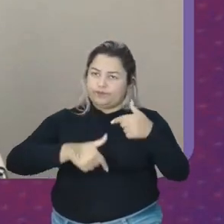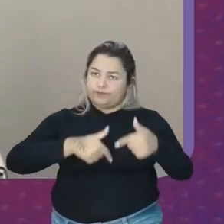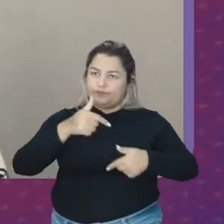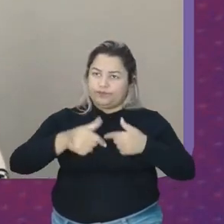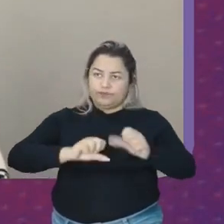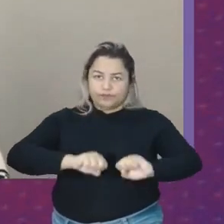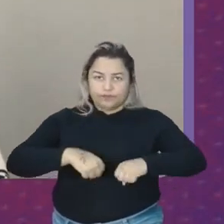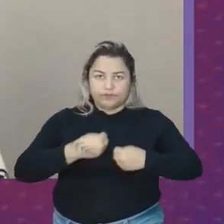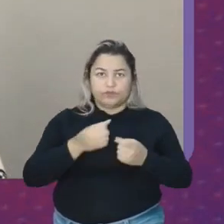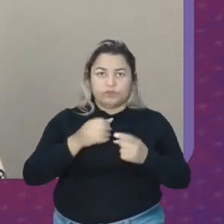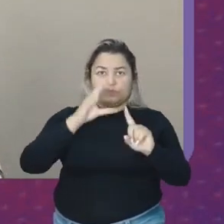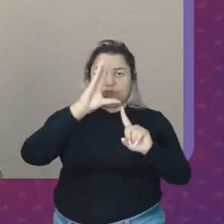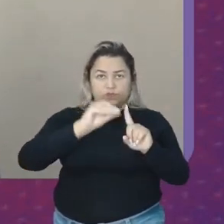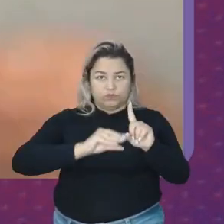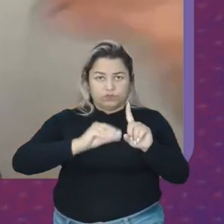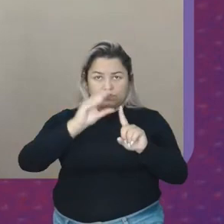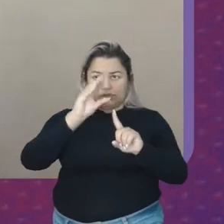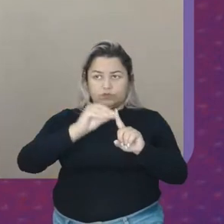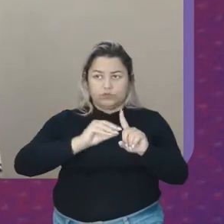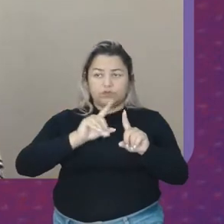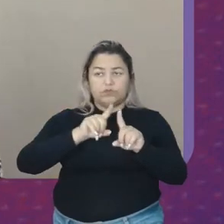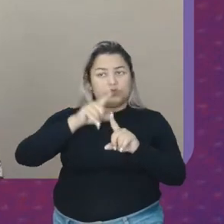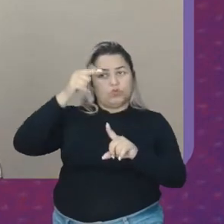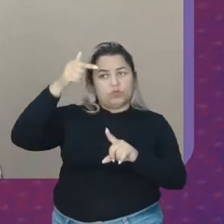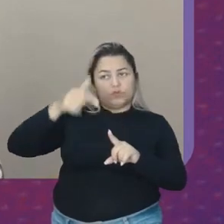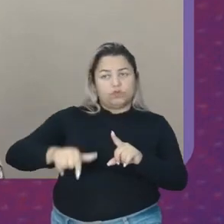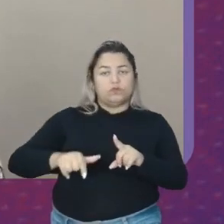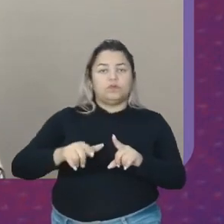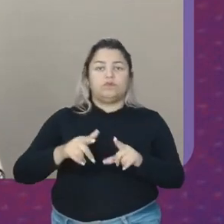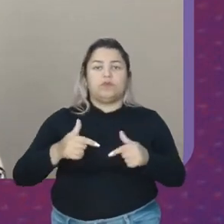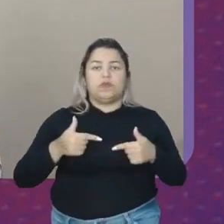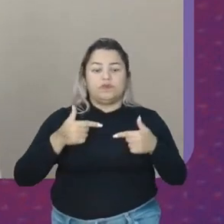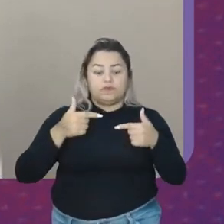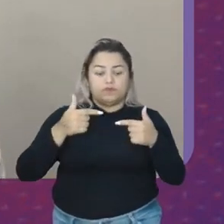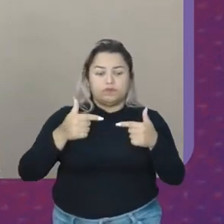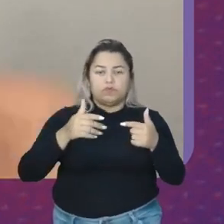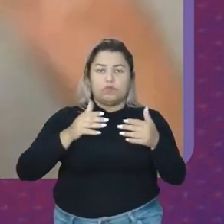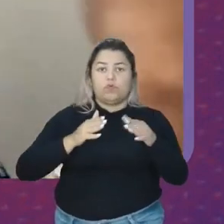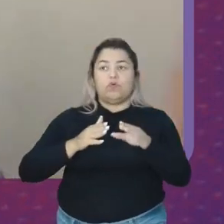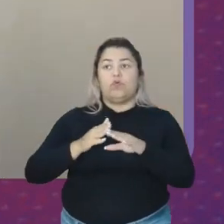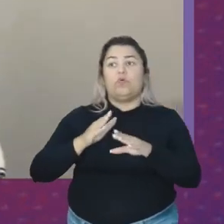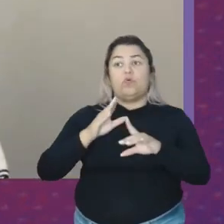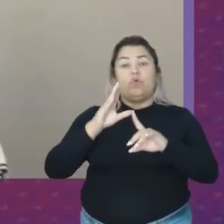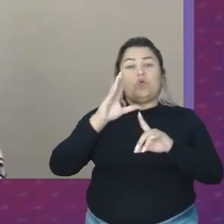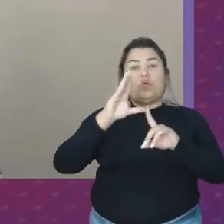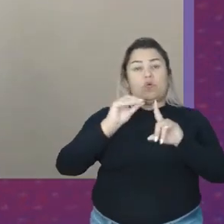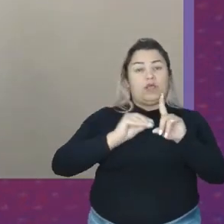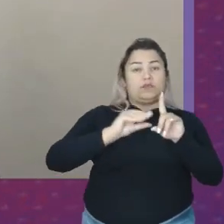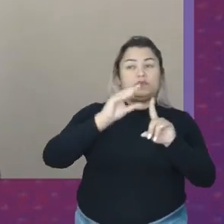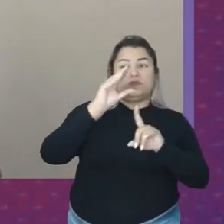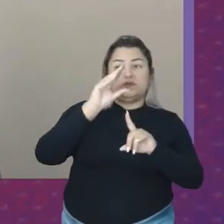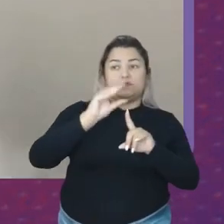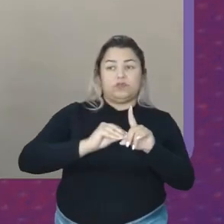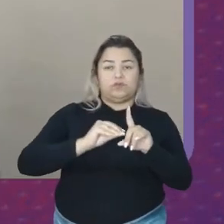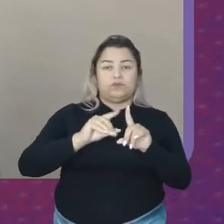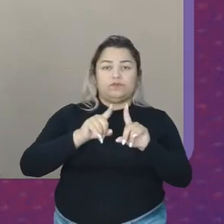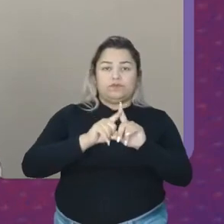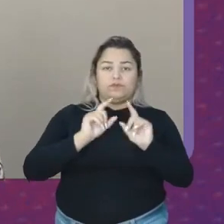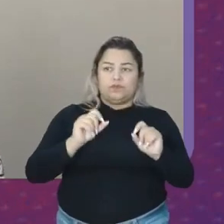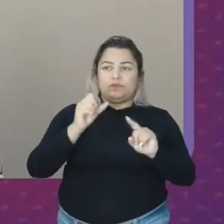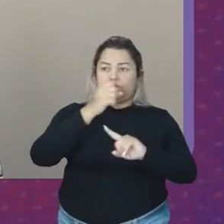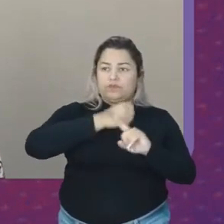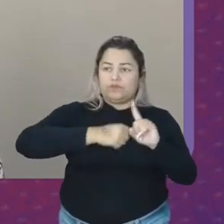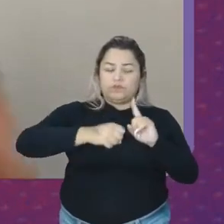assédio sexual na administração pública e o outro para enfrentar o assédio sexual como um todo na sociedade,